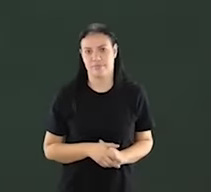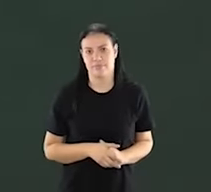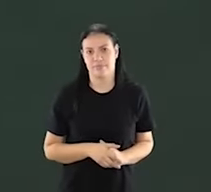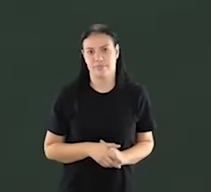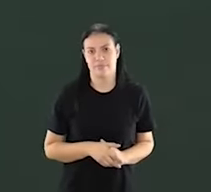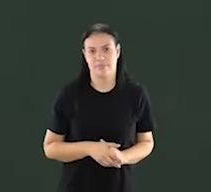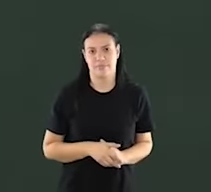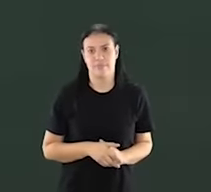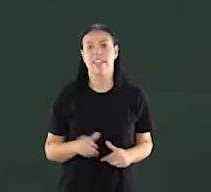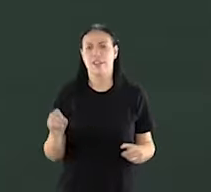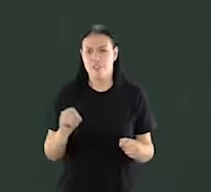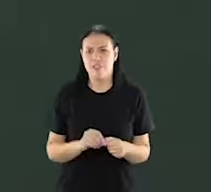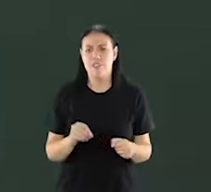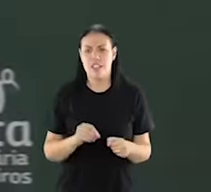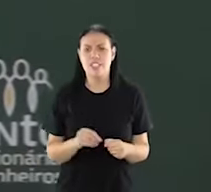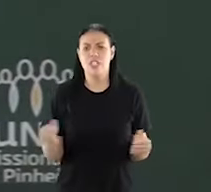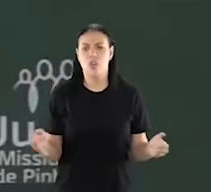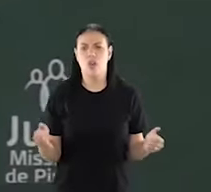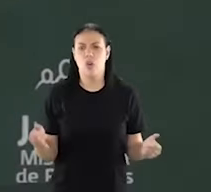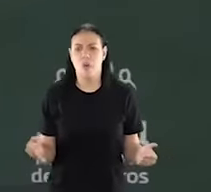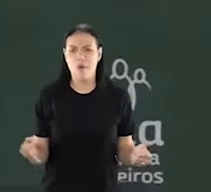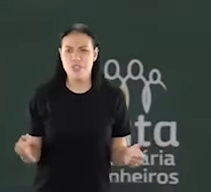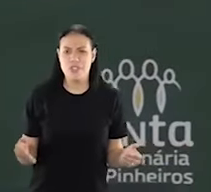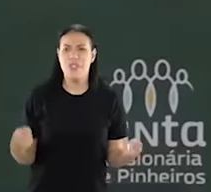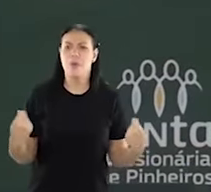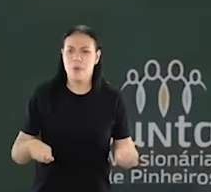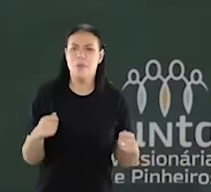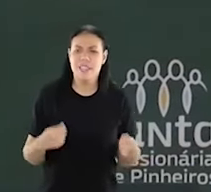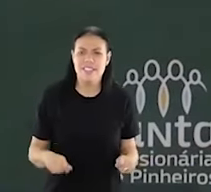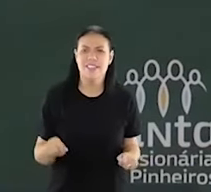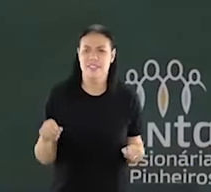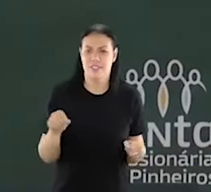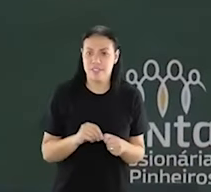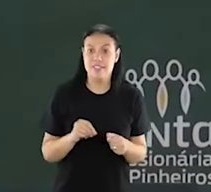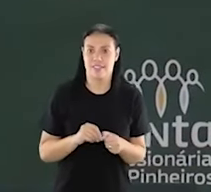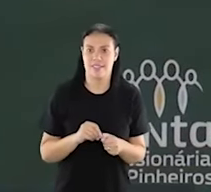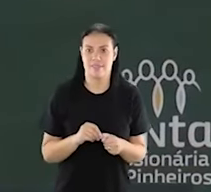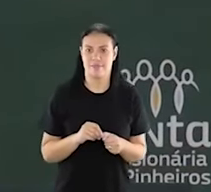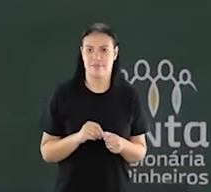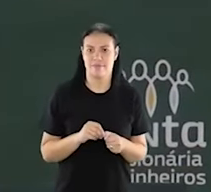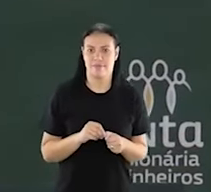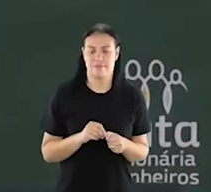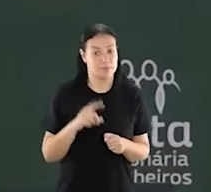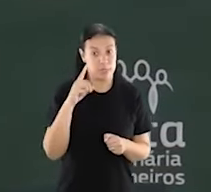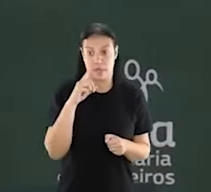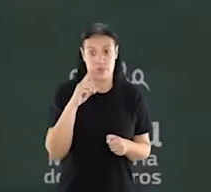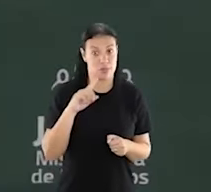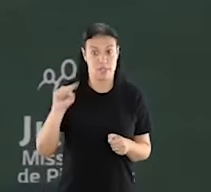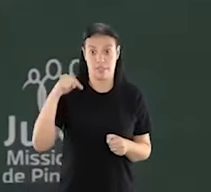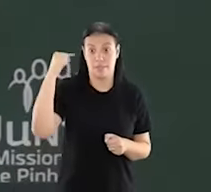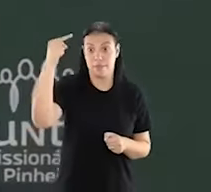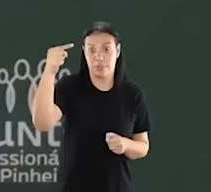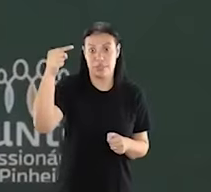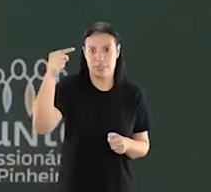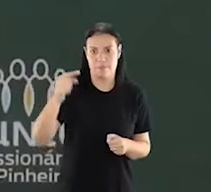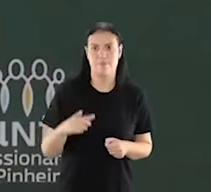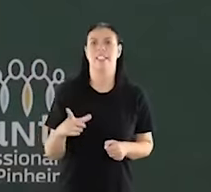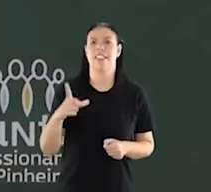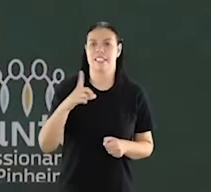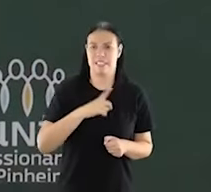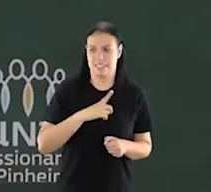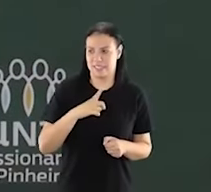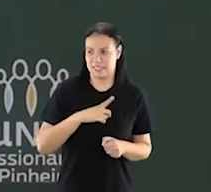Então faça hoje o que você tem que fazer para não chorar a dor do remorso amanhã. Há coisas que não podem